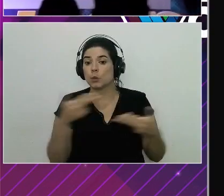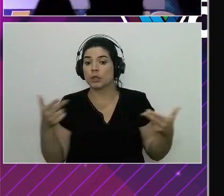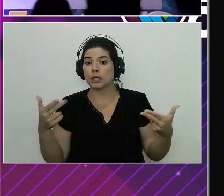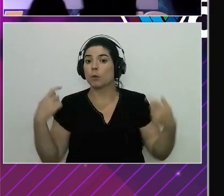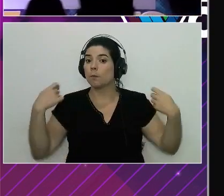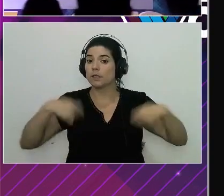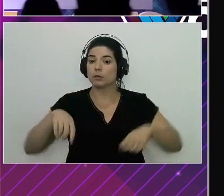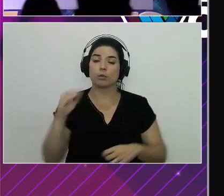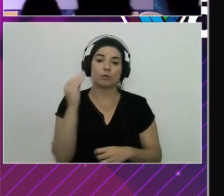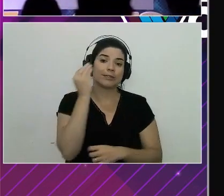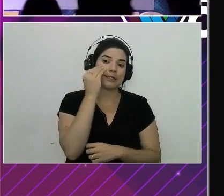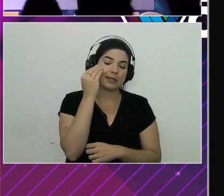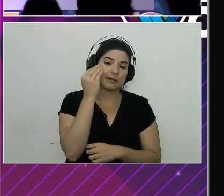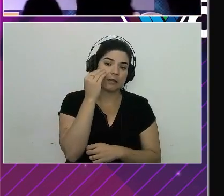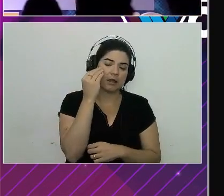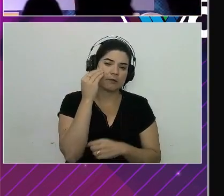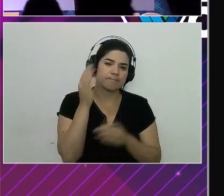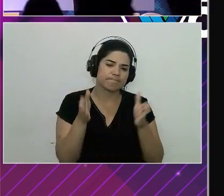durante